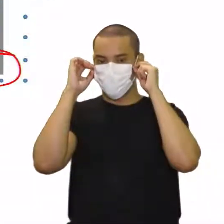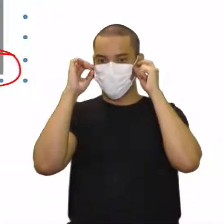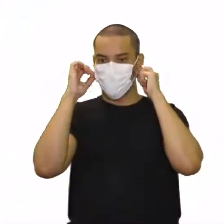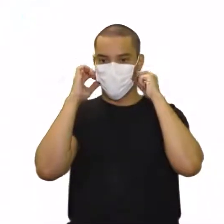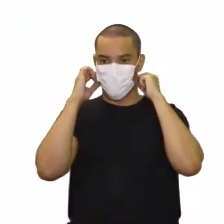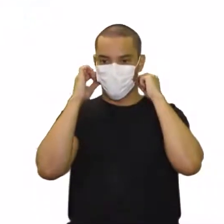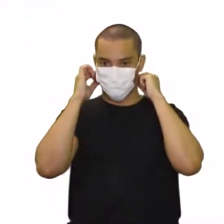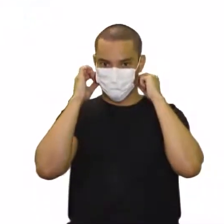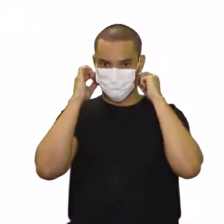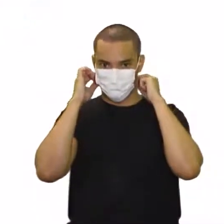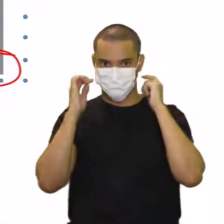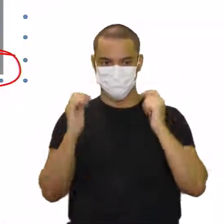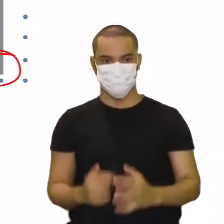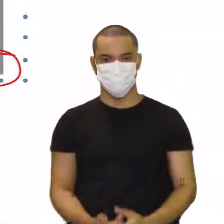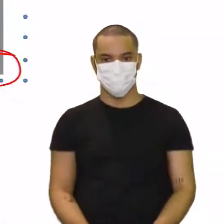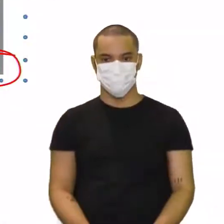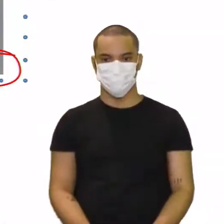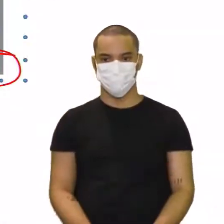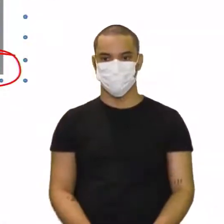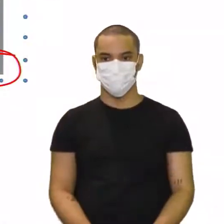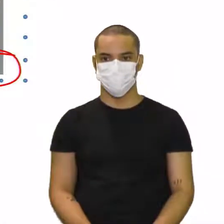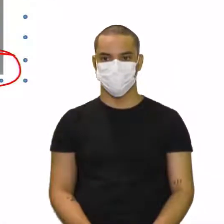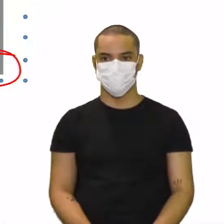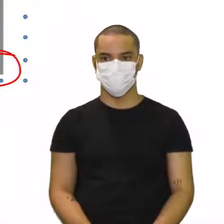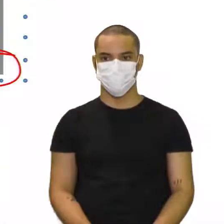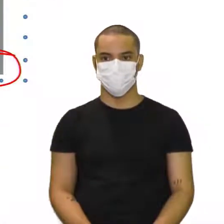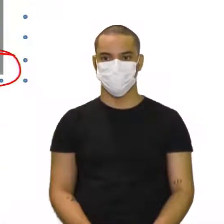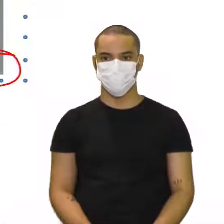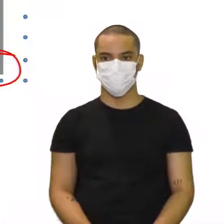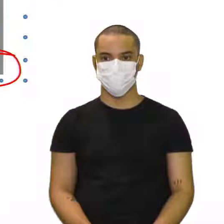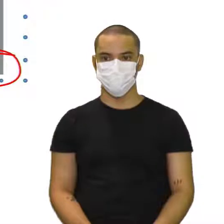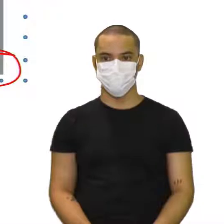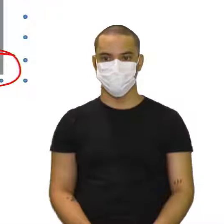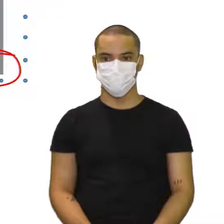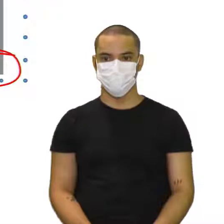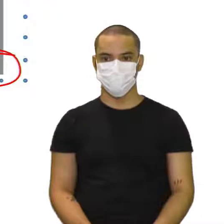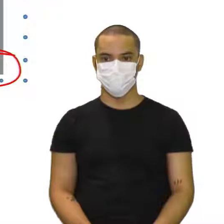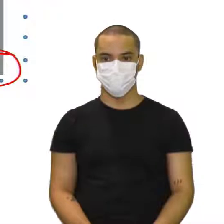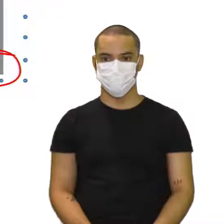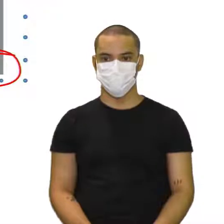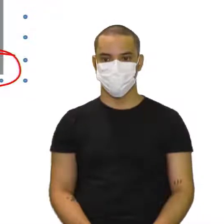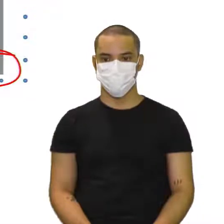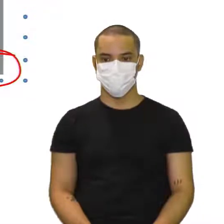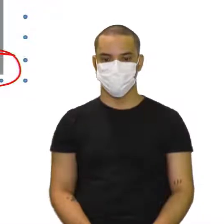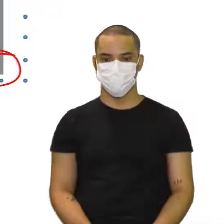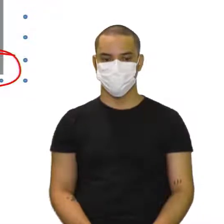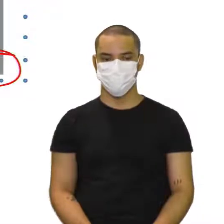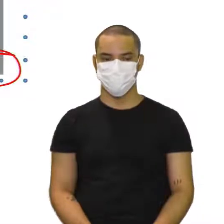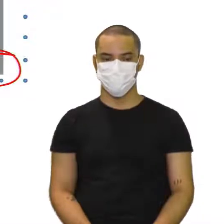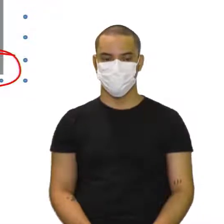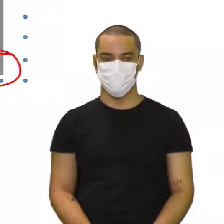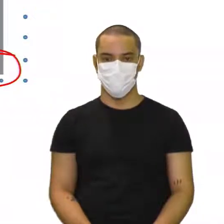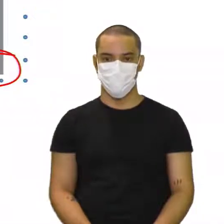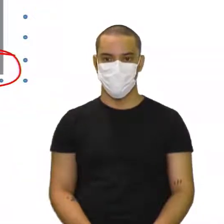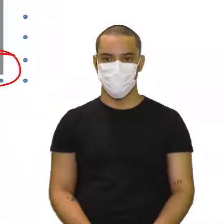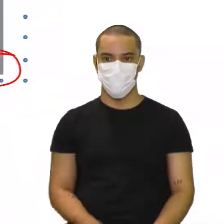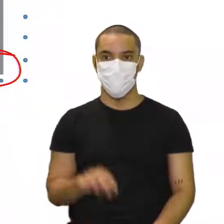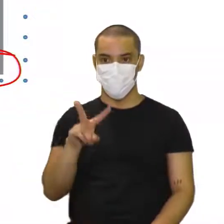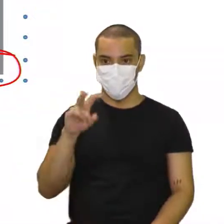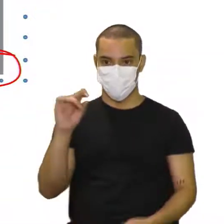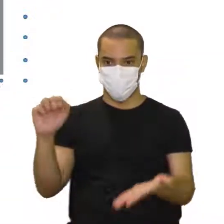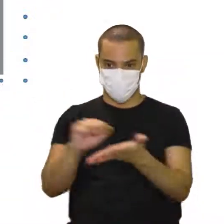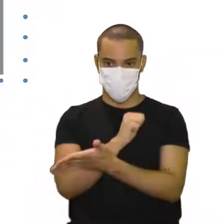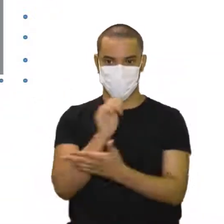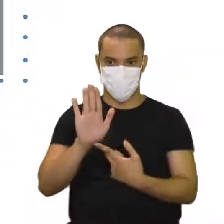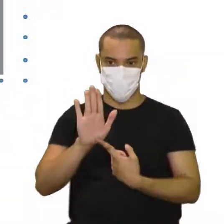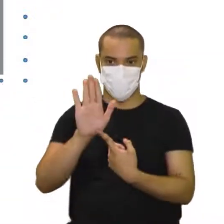equilibrado, certo? Beleza, olha lá. Vou apagar aqui, fazer de novo, porque é necessário sempre